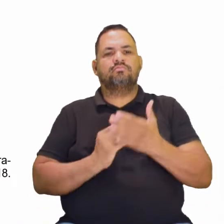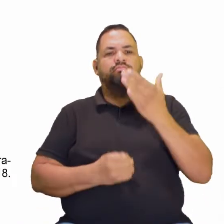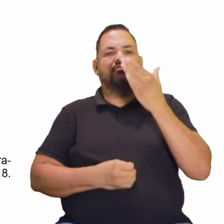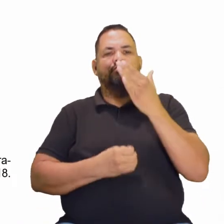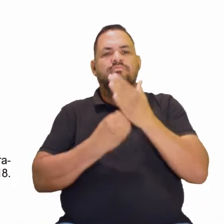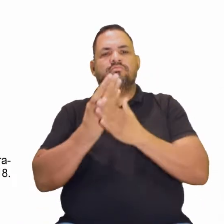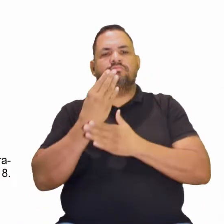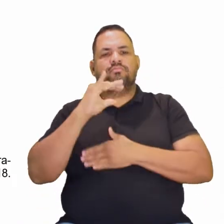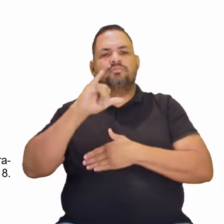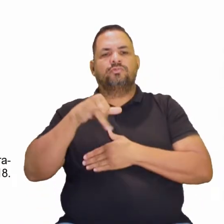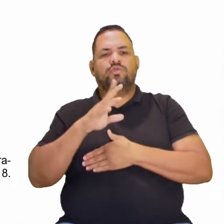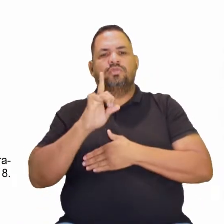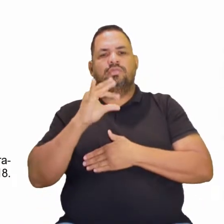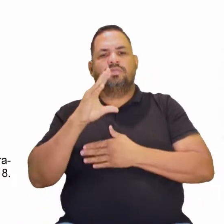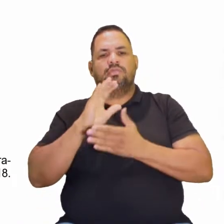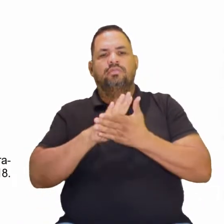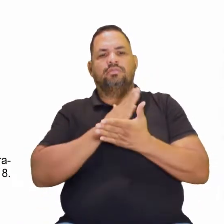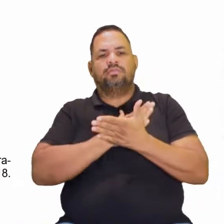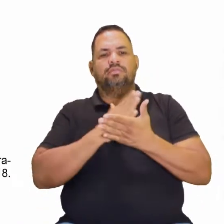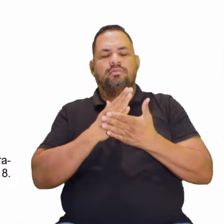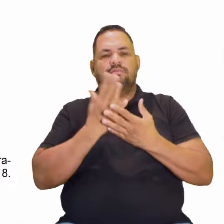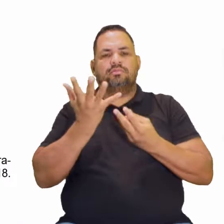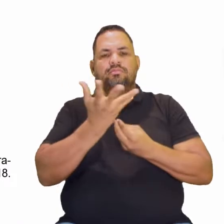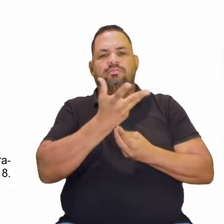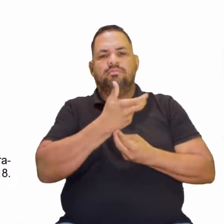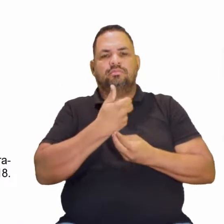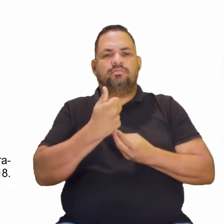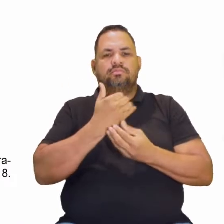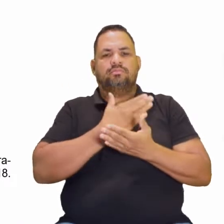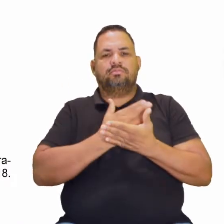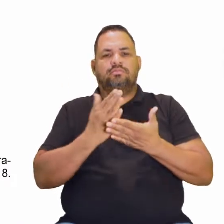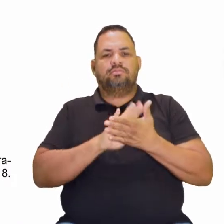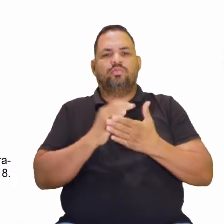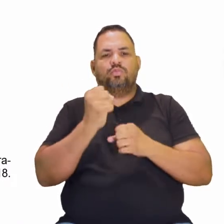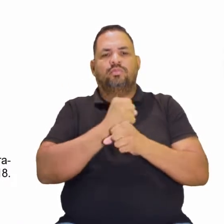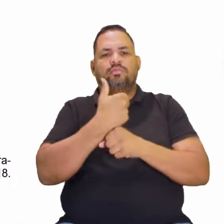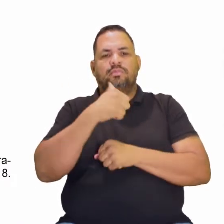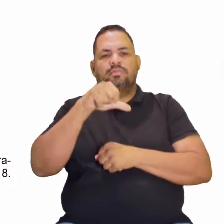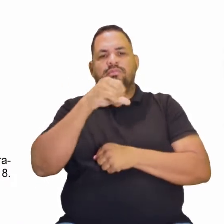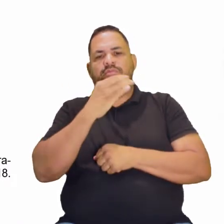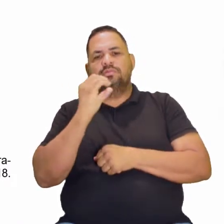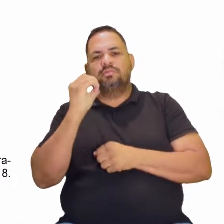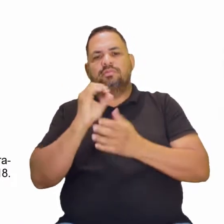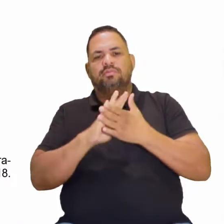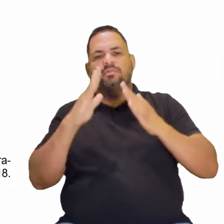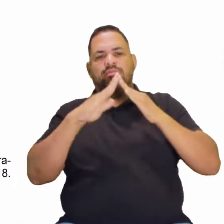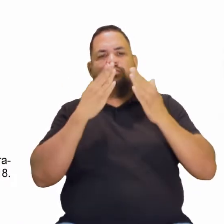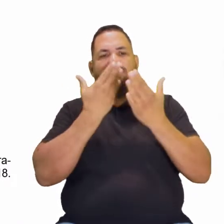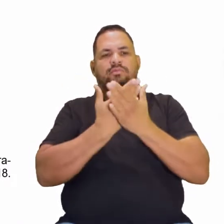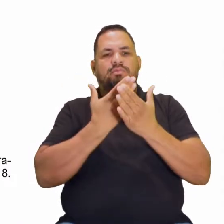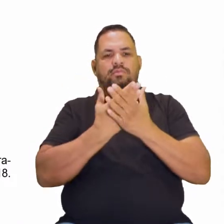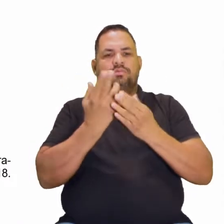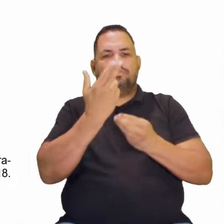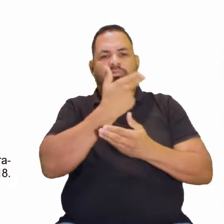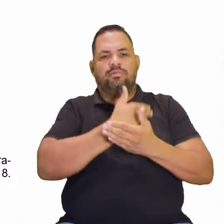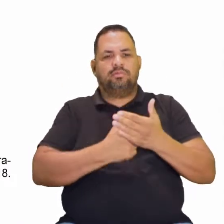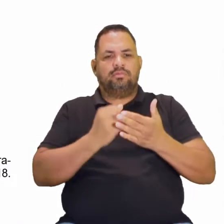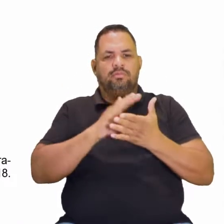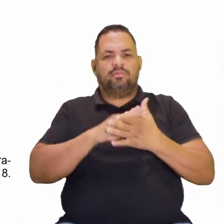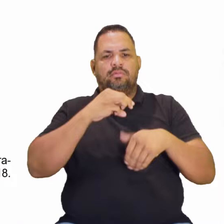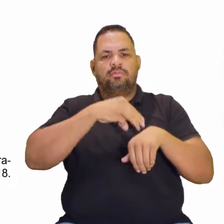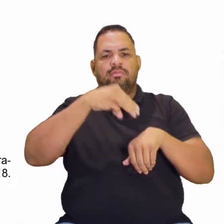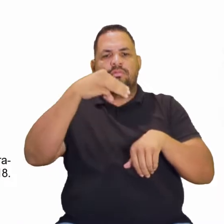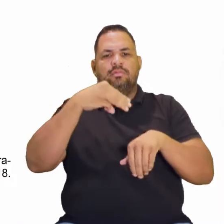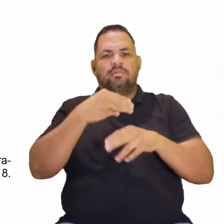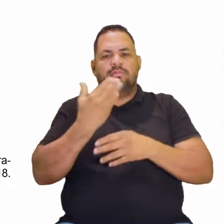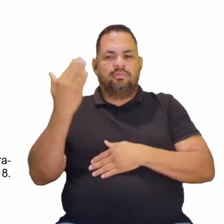origem judaica. Ele inicia os estudos de artes em 1905, na Academia de Desenho do